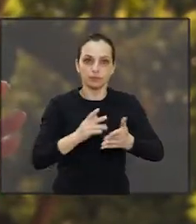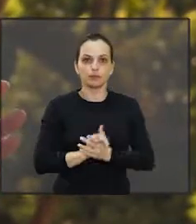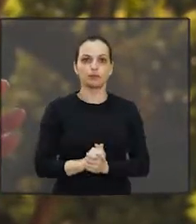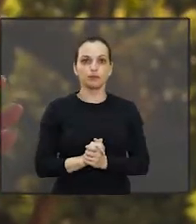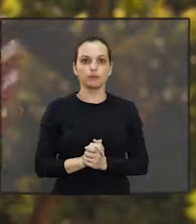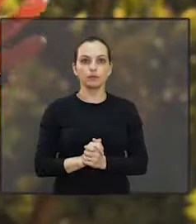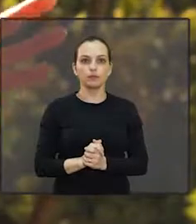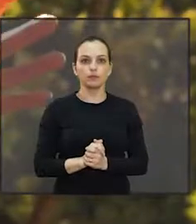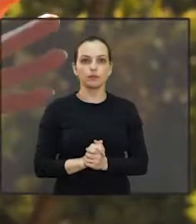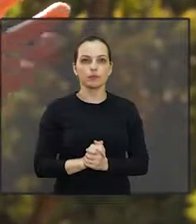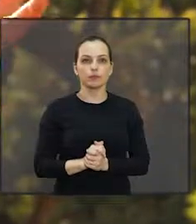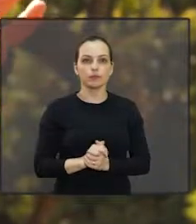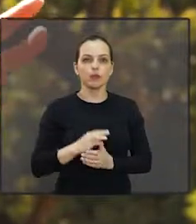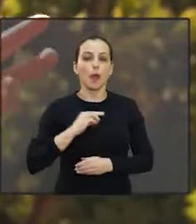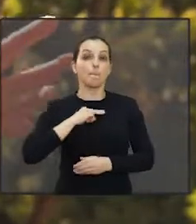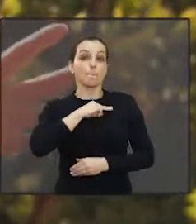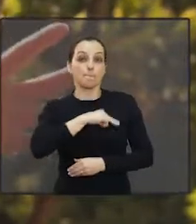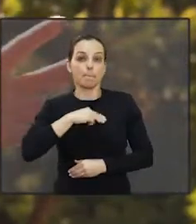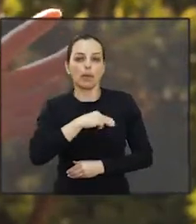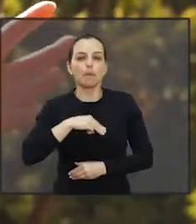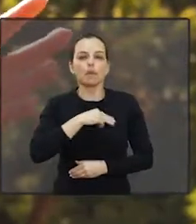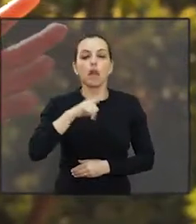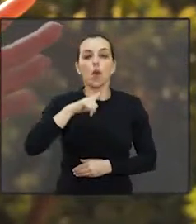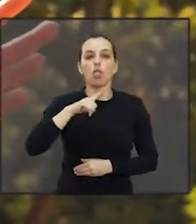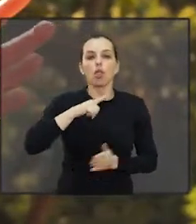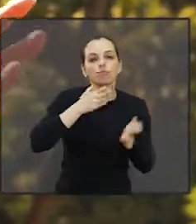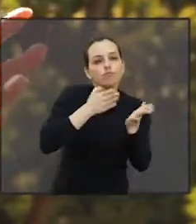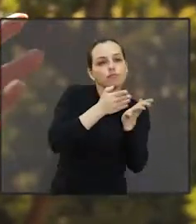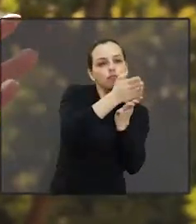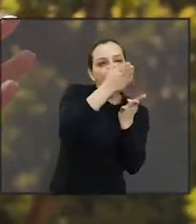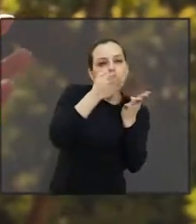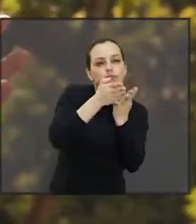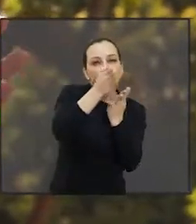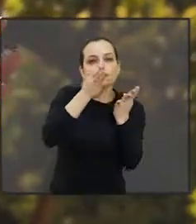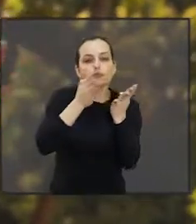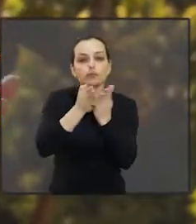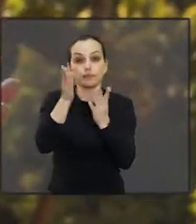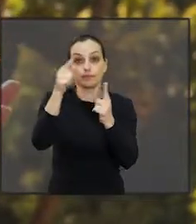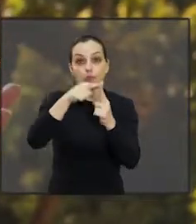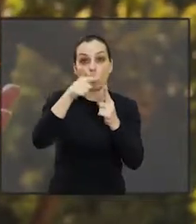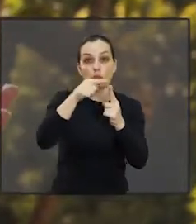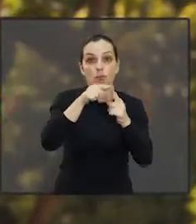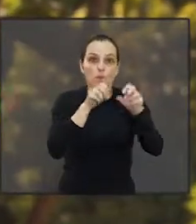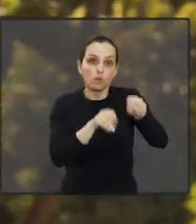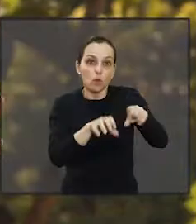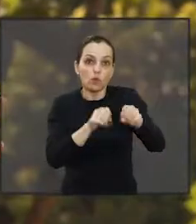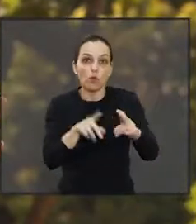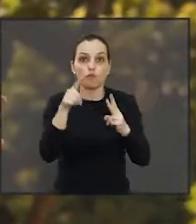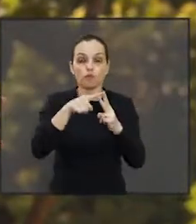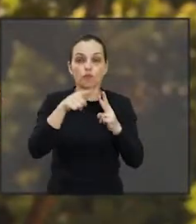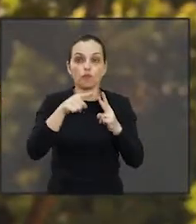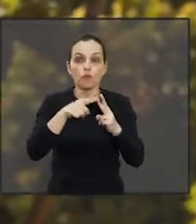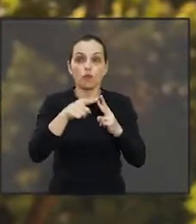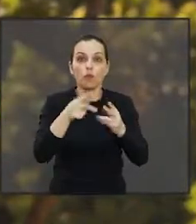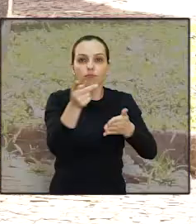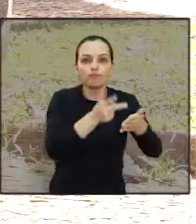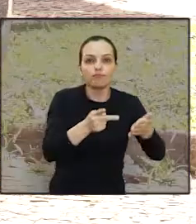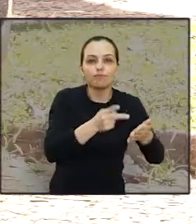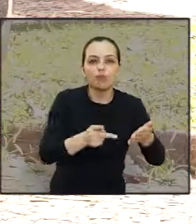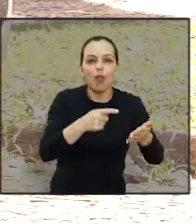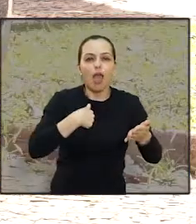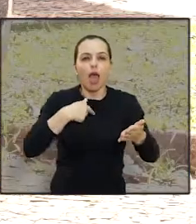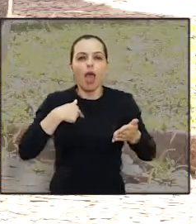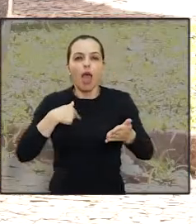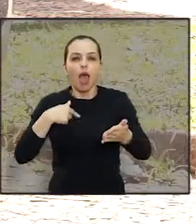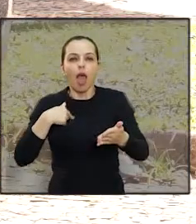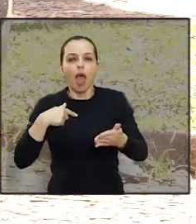Uma na educação que eu passei lá, outra que é a poesia. Então eu tenho que orientar. E olhando para